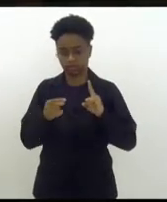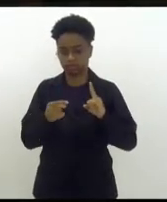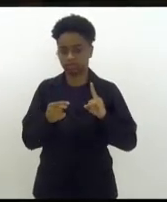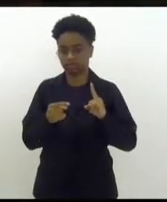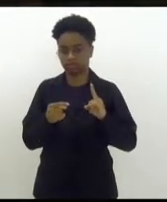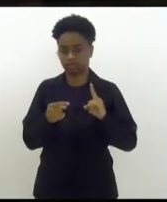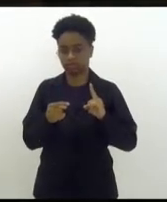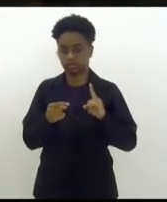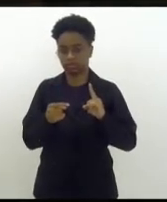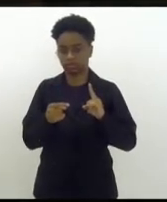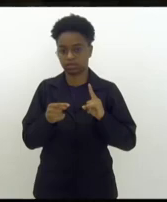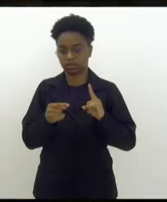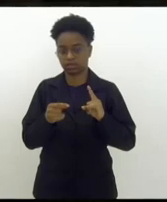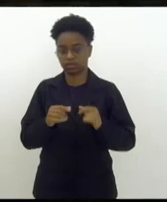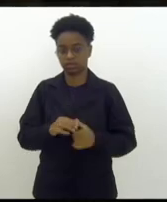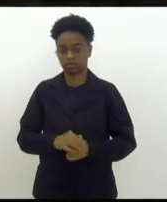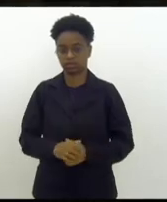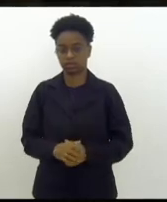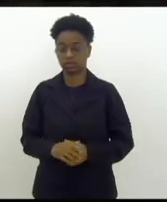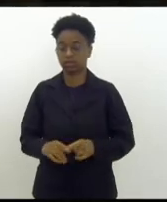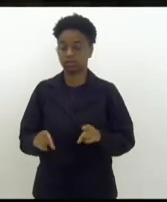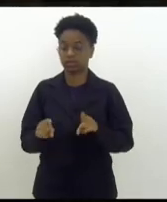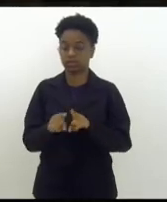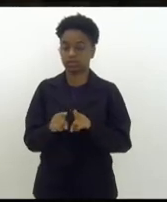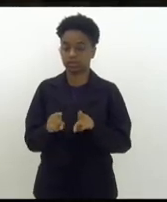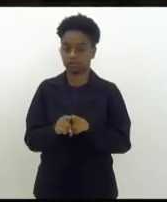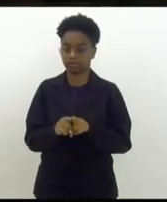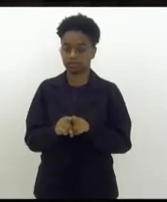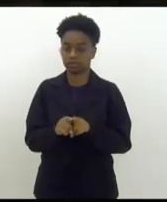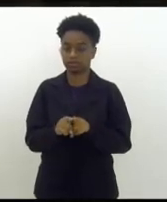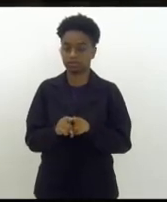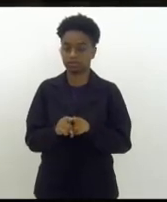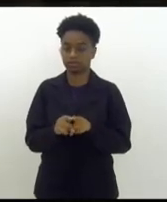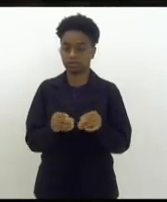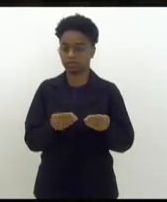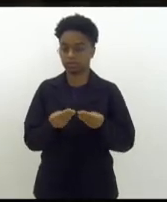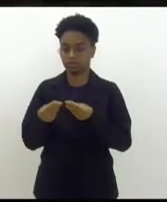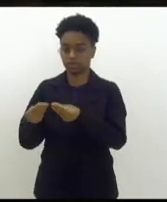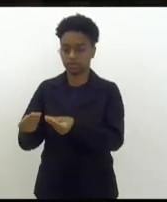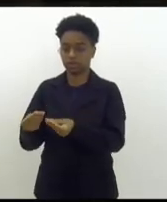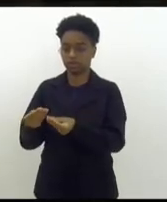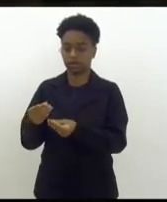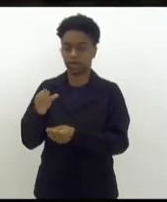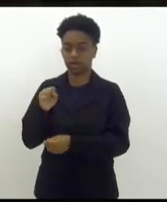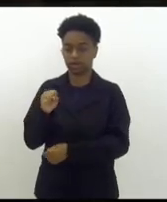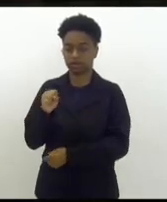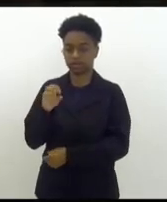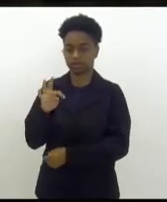os embargos e remeteu ao STJ